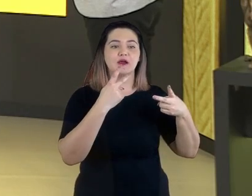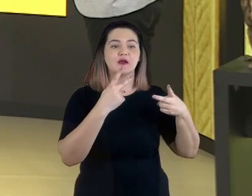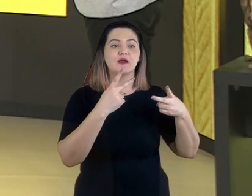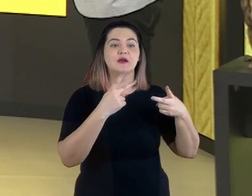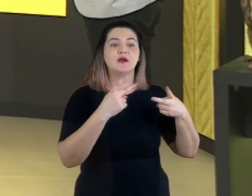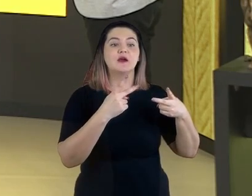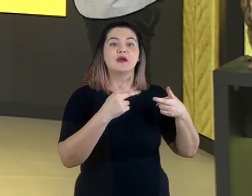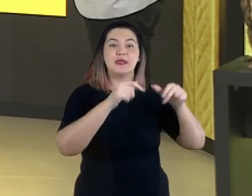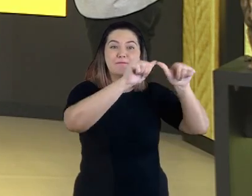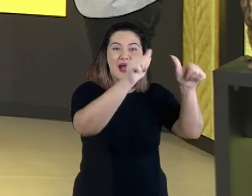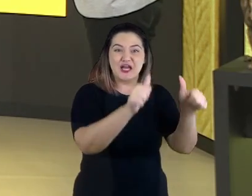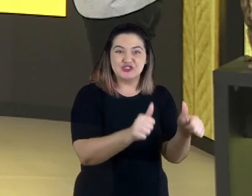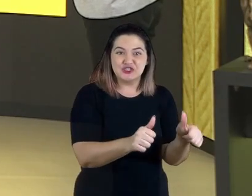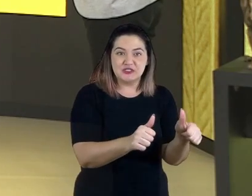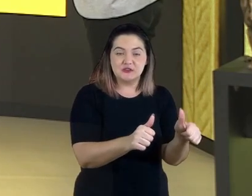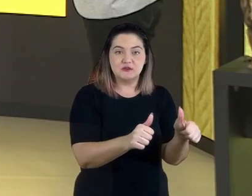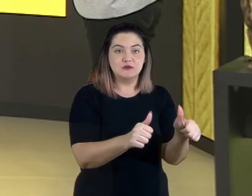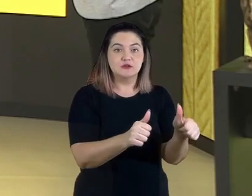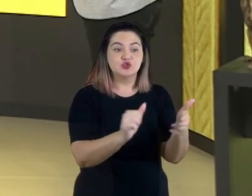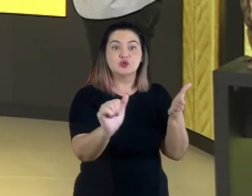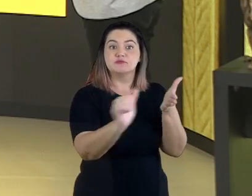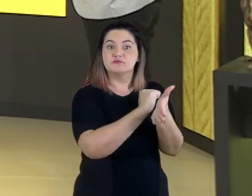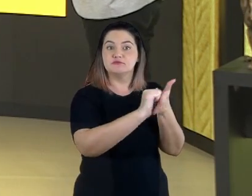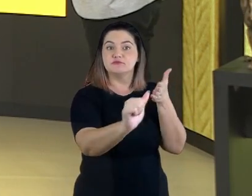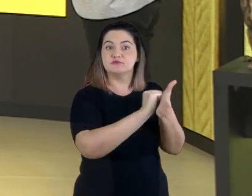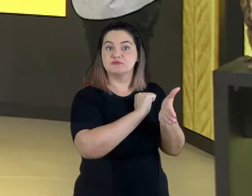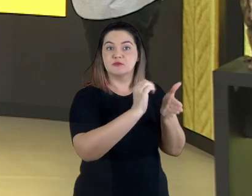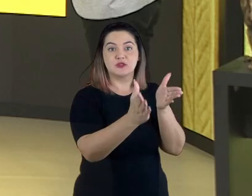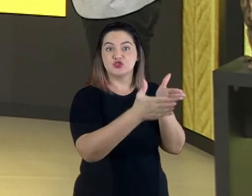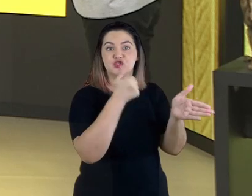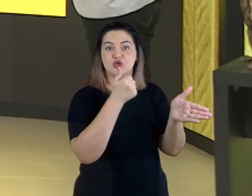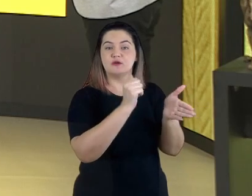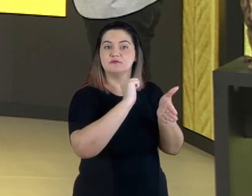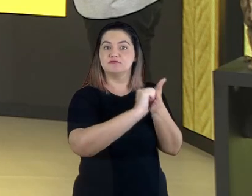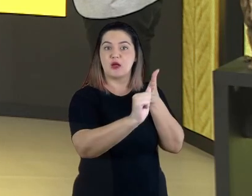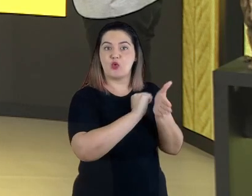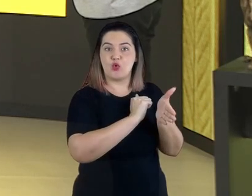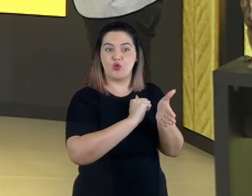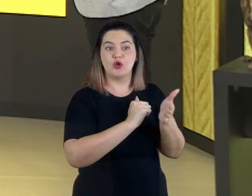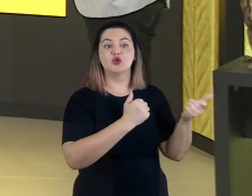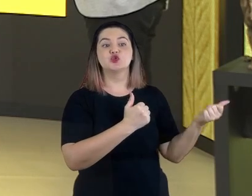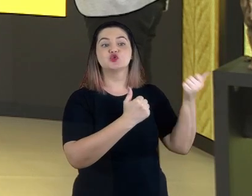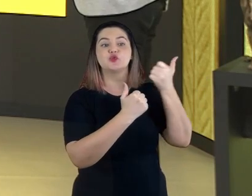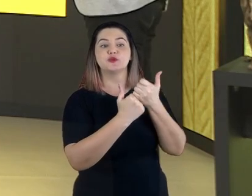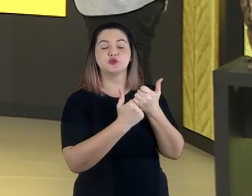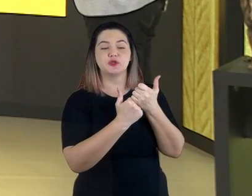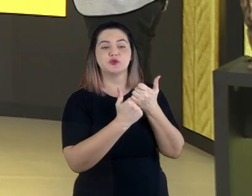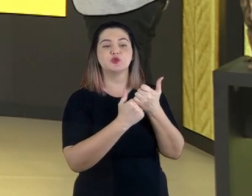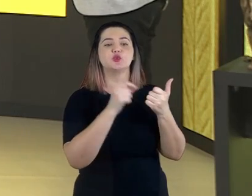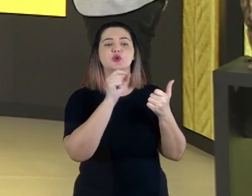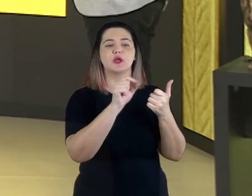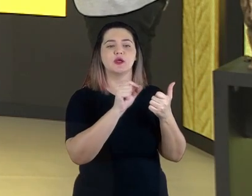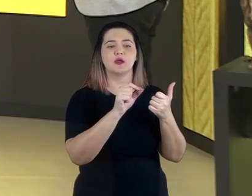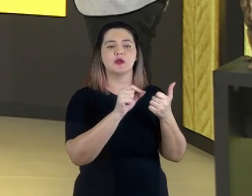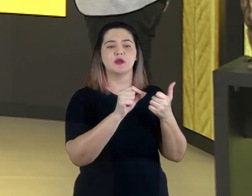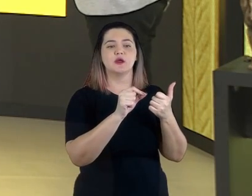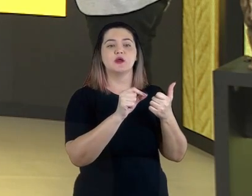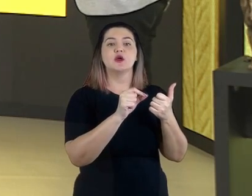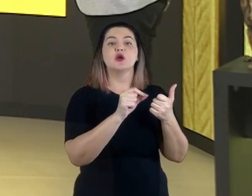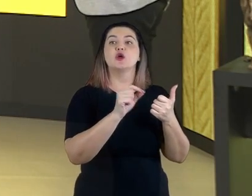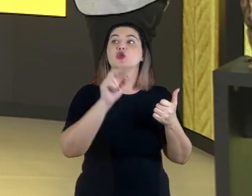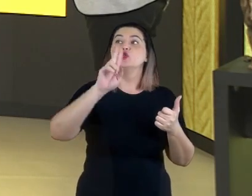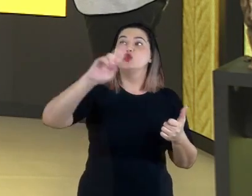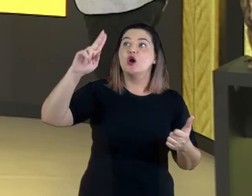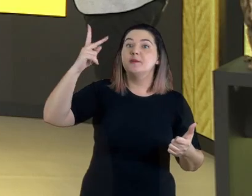ti imagens de escultura, desaparece da versão do catecismo e é substituído pelo mandamento que diz, não tomar o